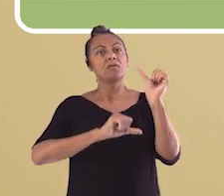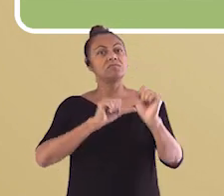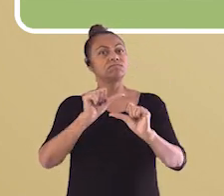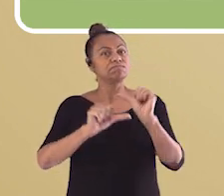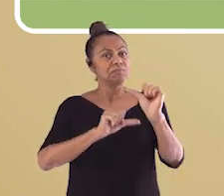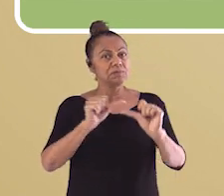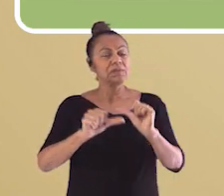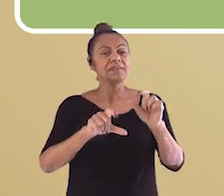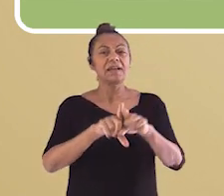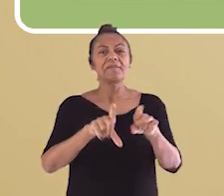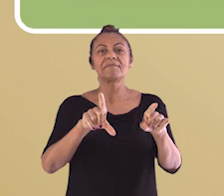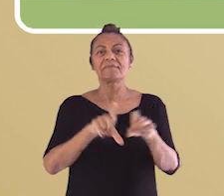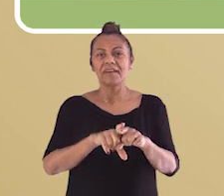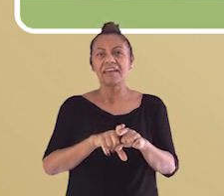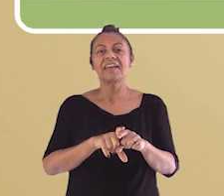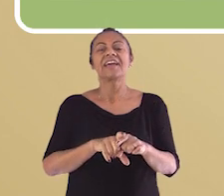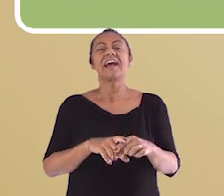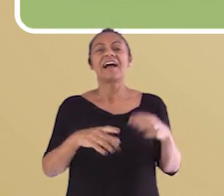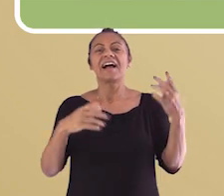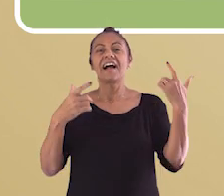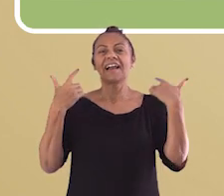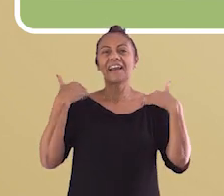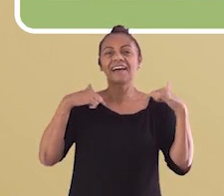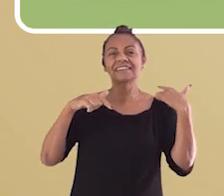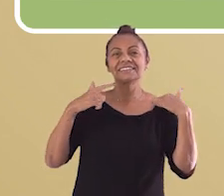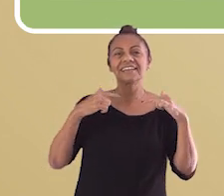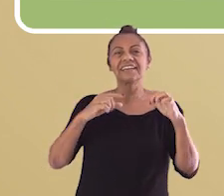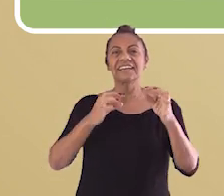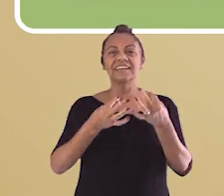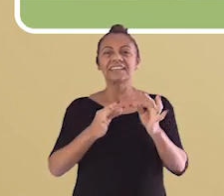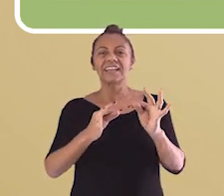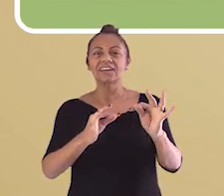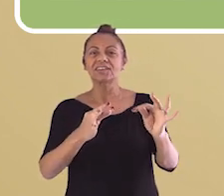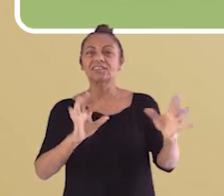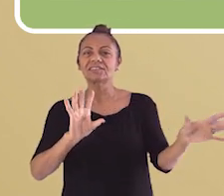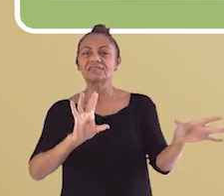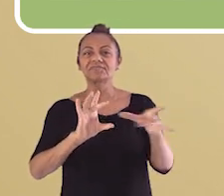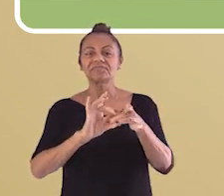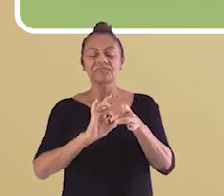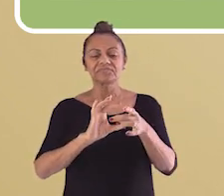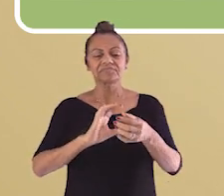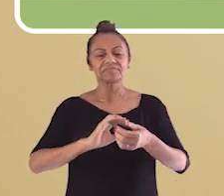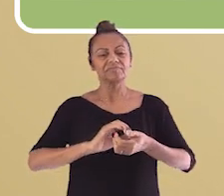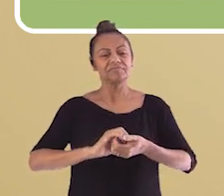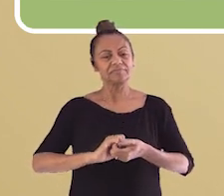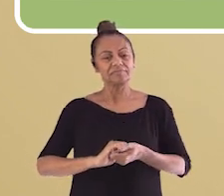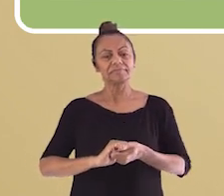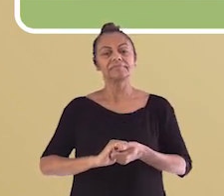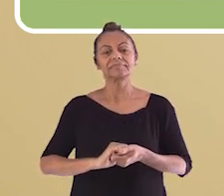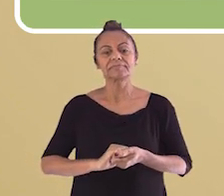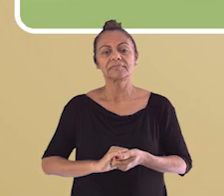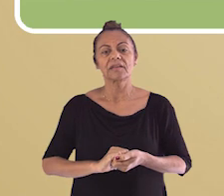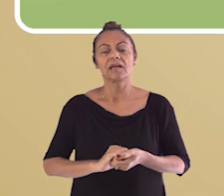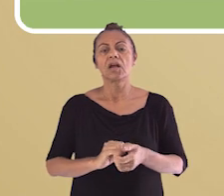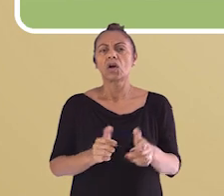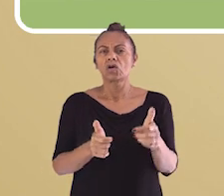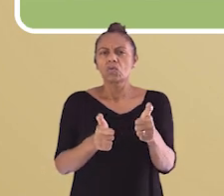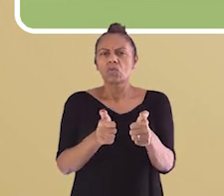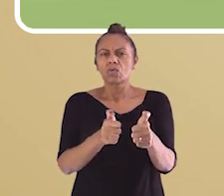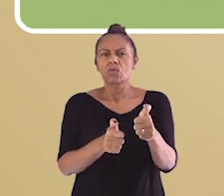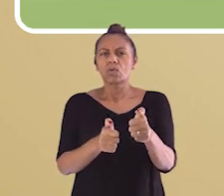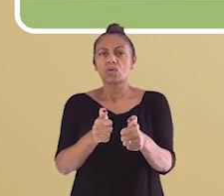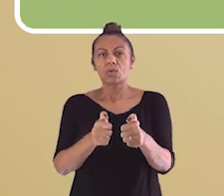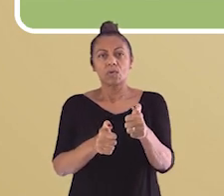e tecnologia. A evolução dos jogos, gráficos e modos de jogo, bem como do comércio de